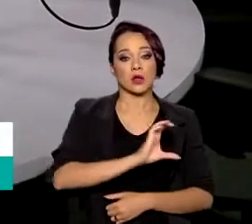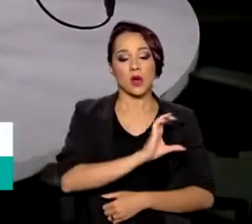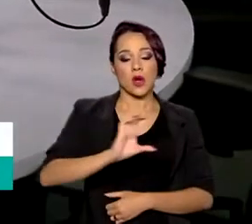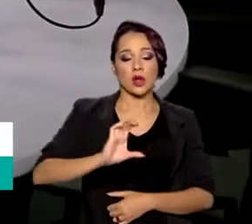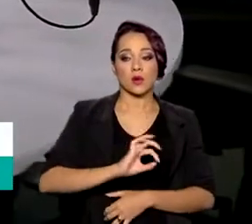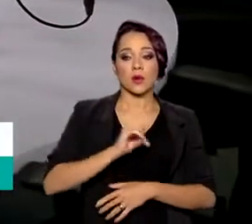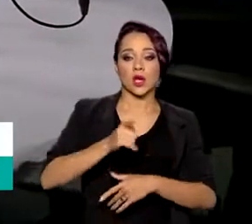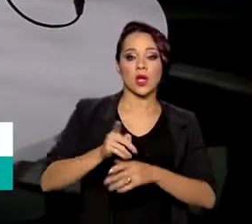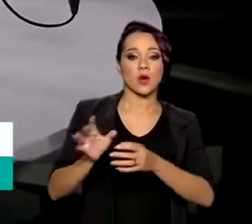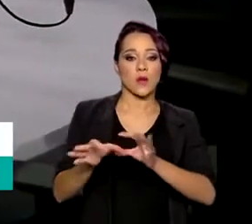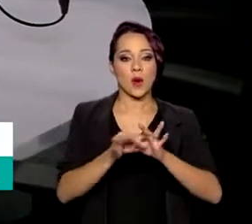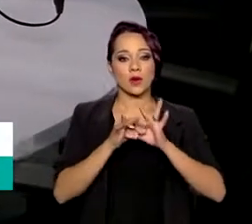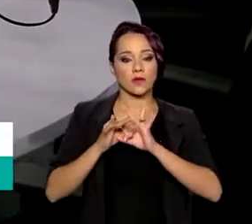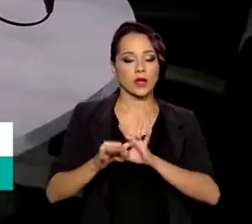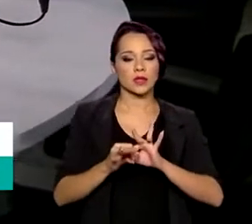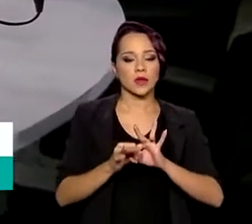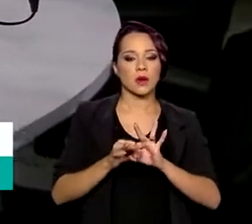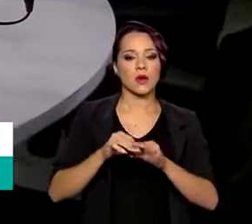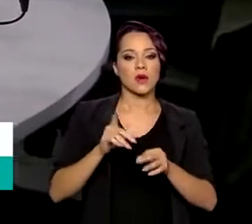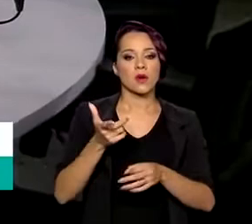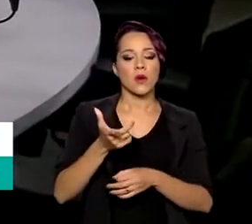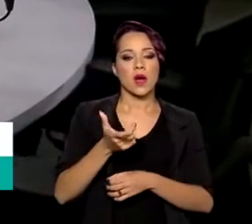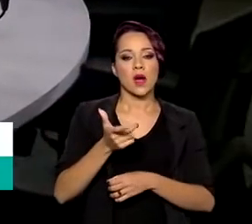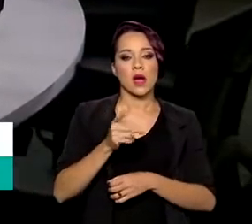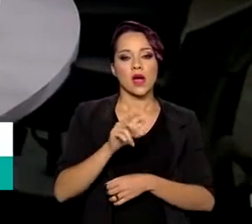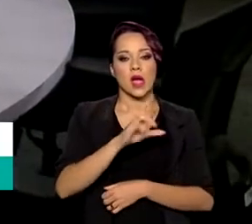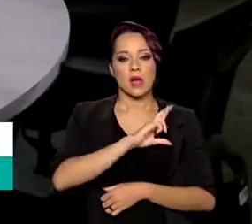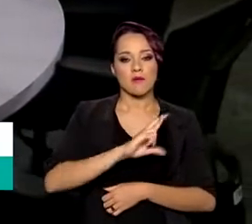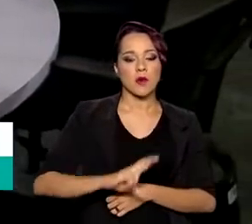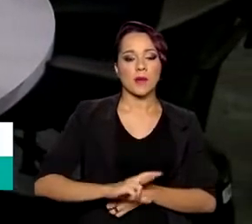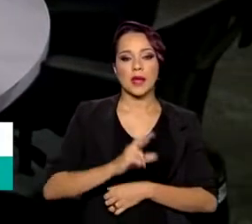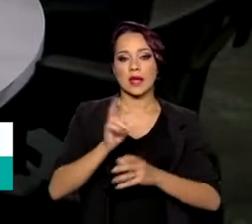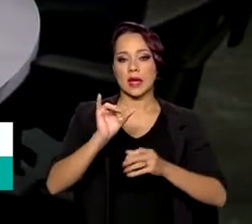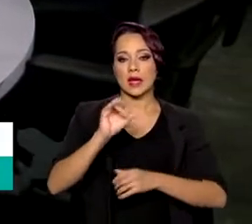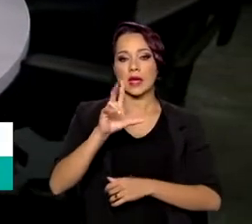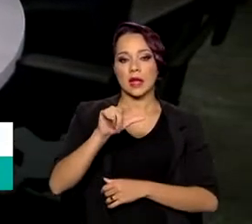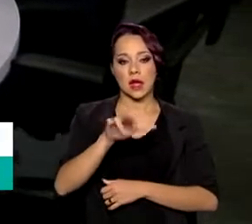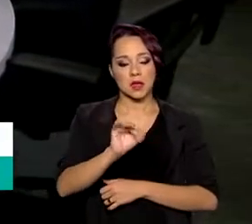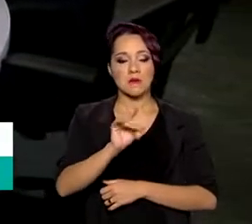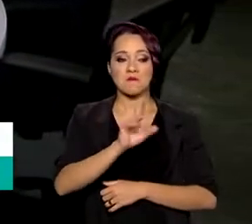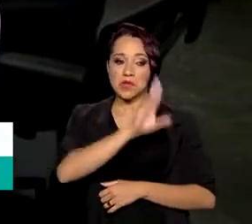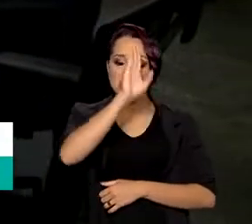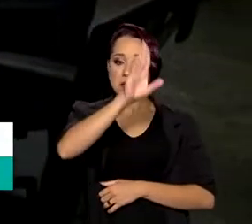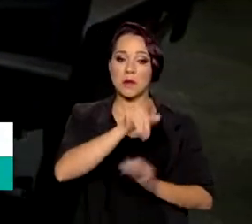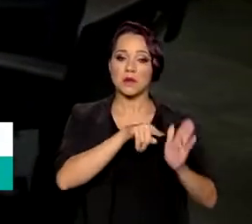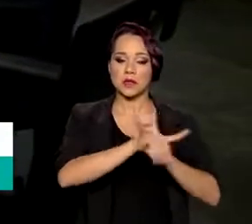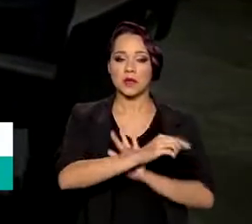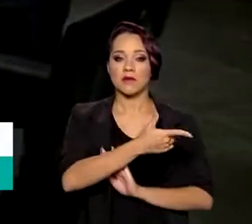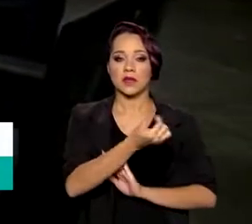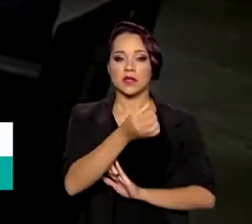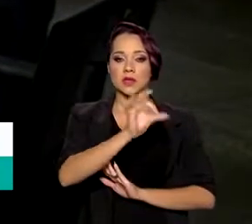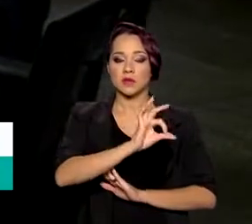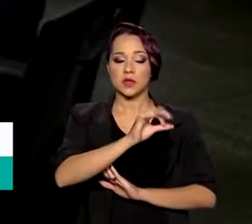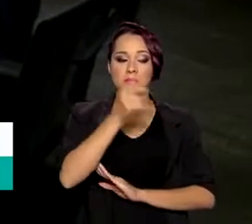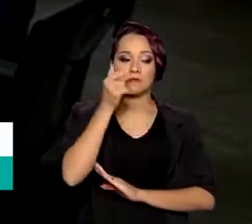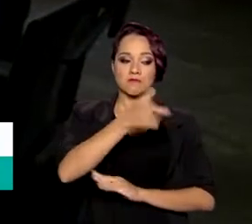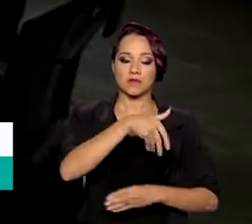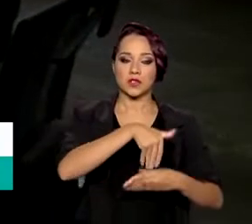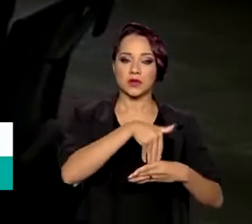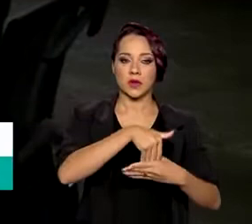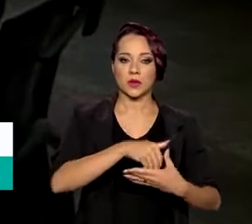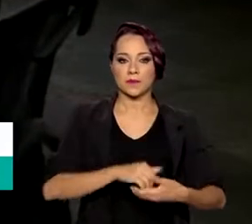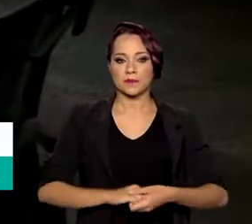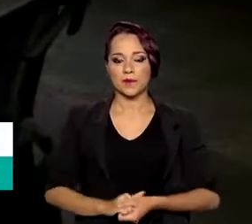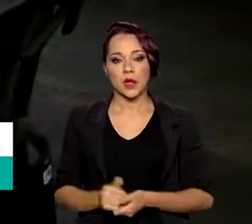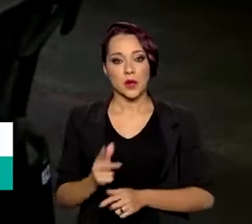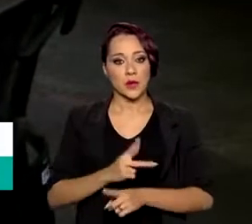a uma reunificação com a República da Irlanda, eles lideram as pesquisas com 26% das intenções de voto.